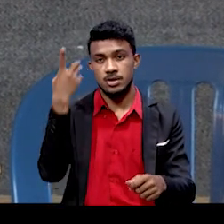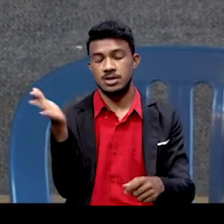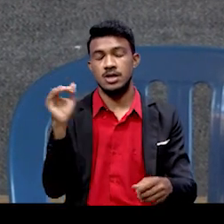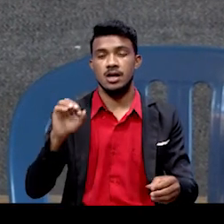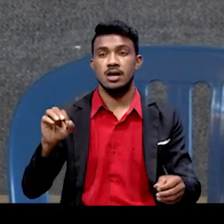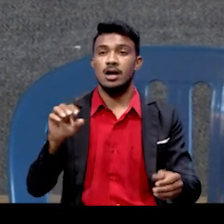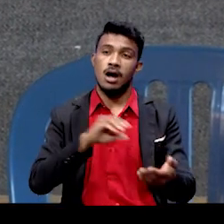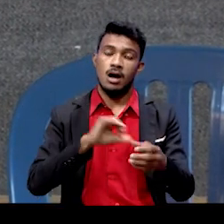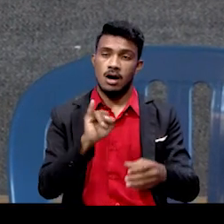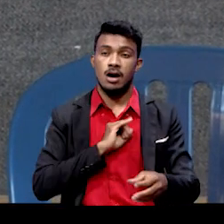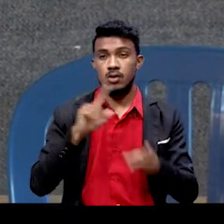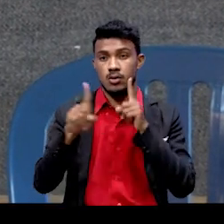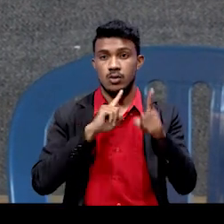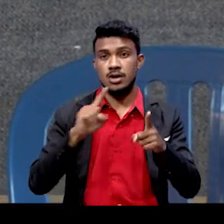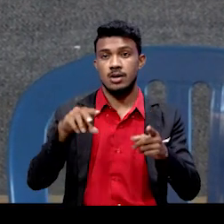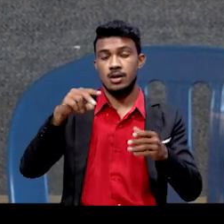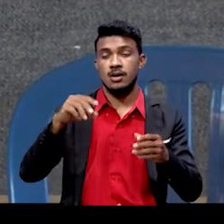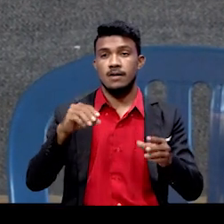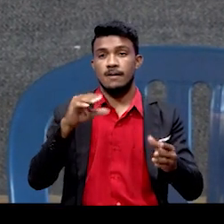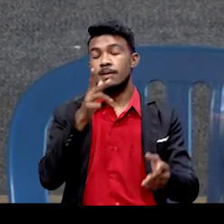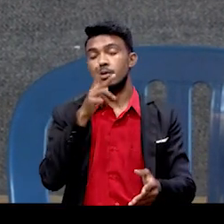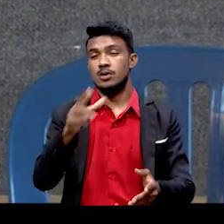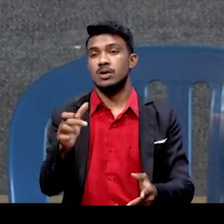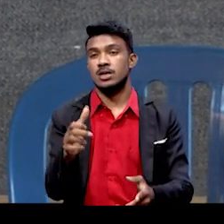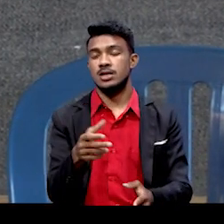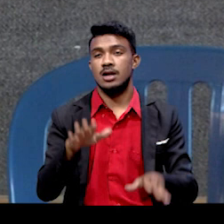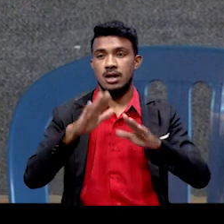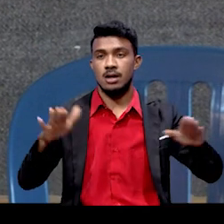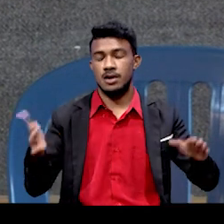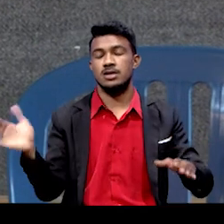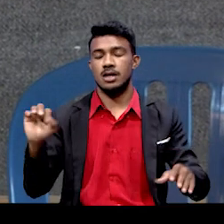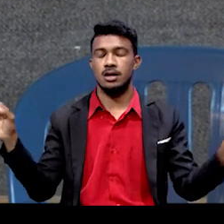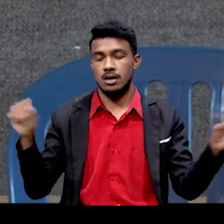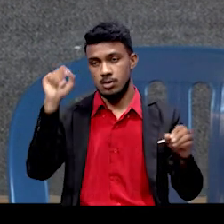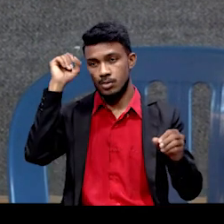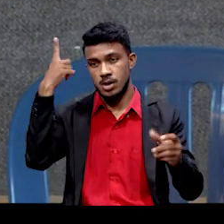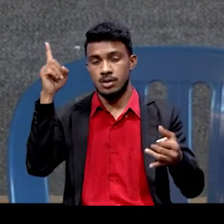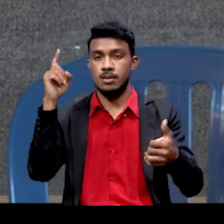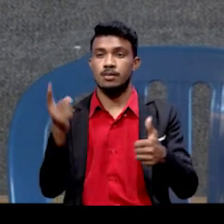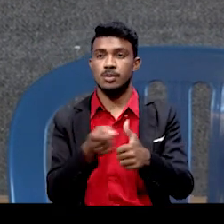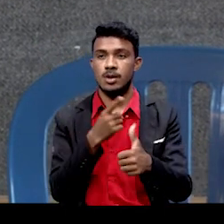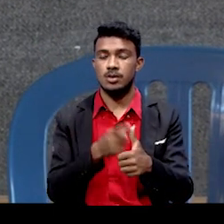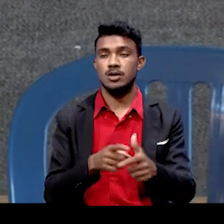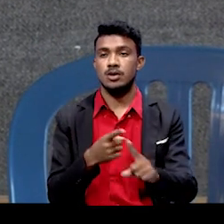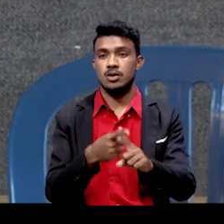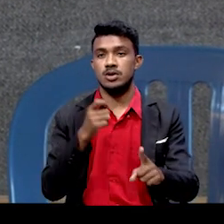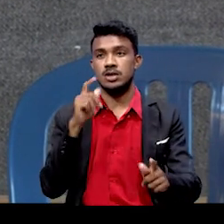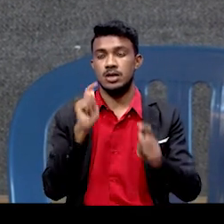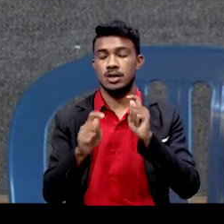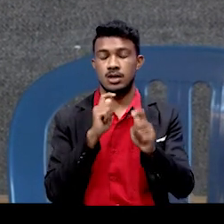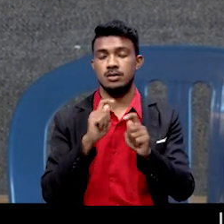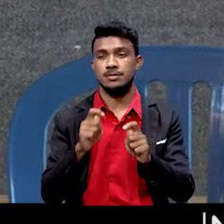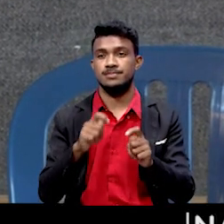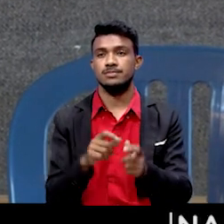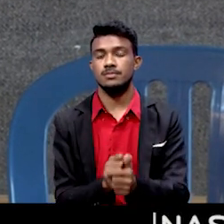tem. Tem usa teto, também lá parece né, primeiro ano né, hanorin usa teto né. Né, para quinto ano, a tu hanorin